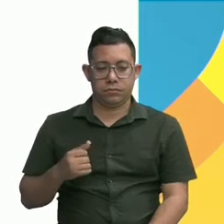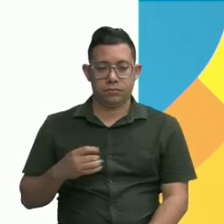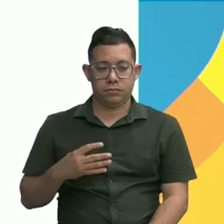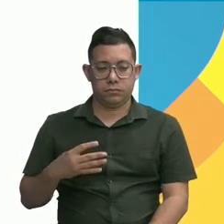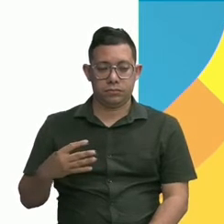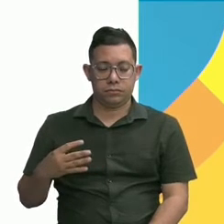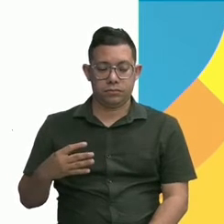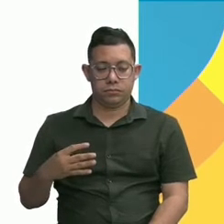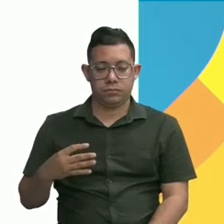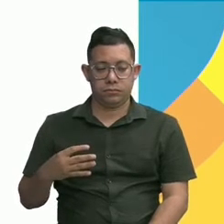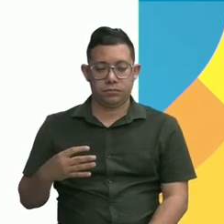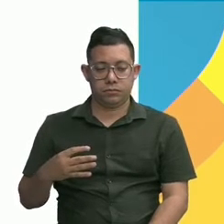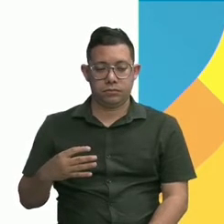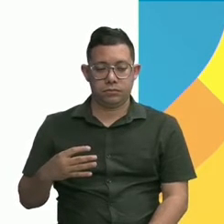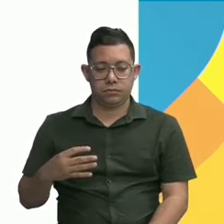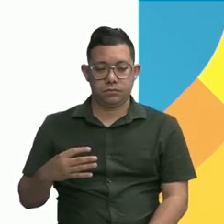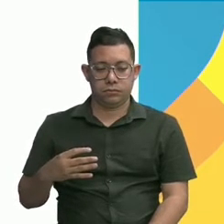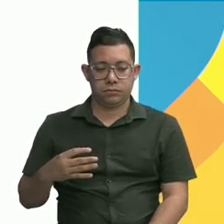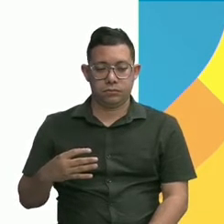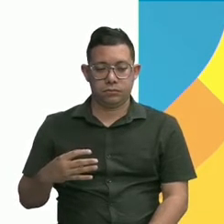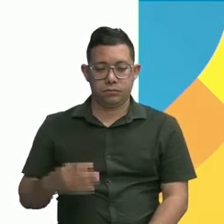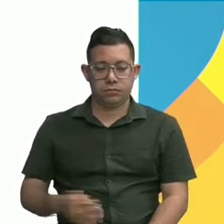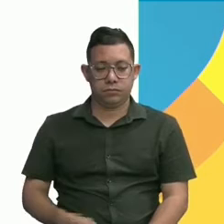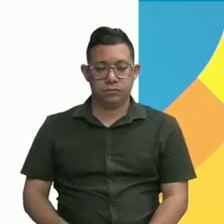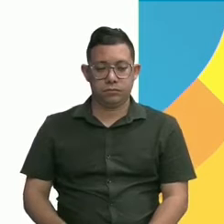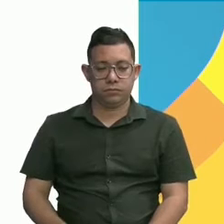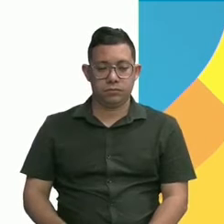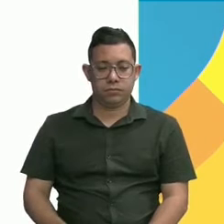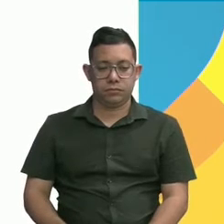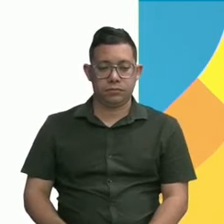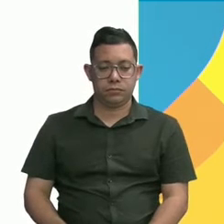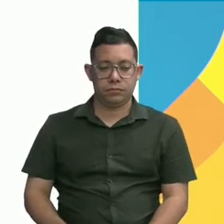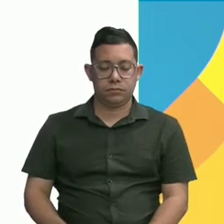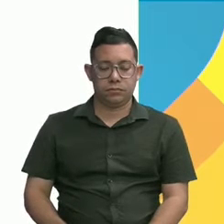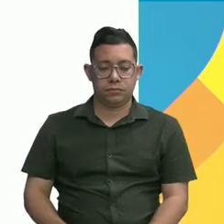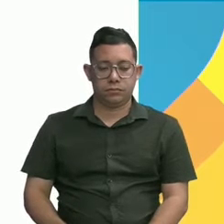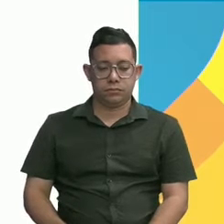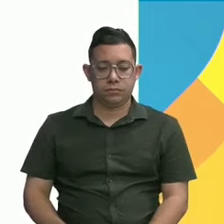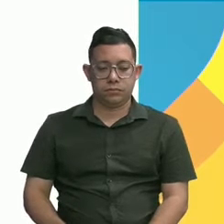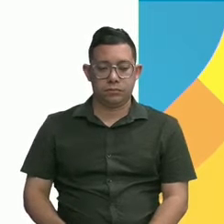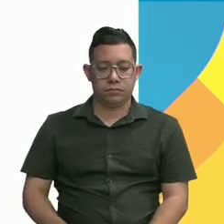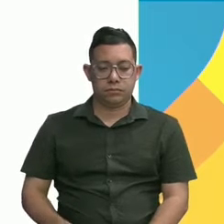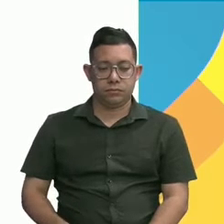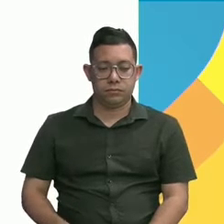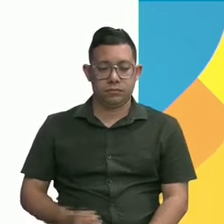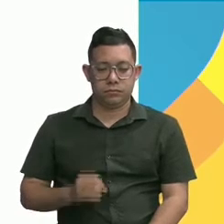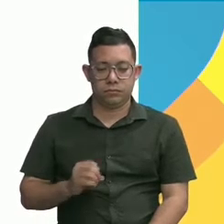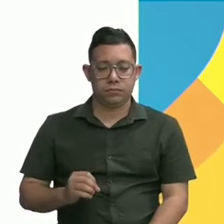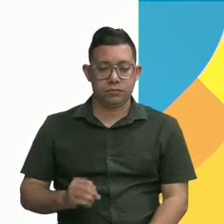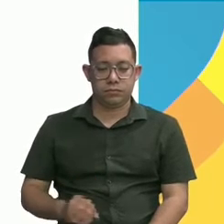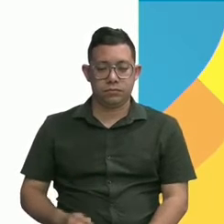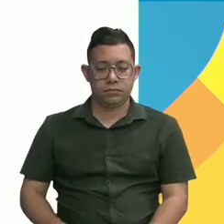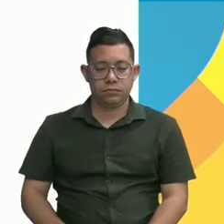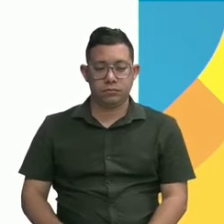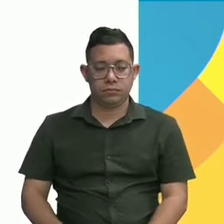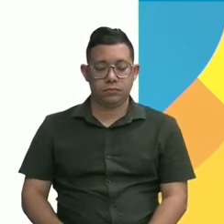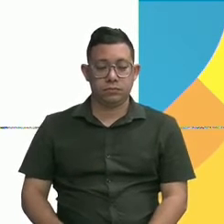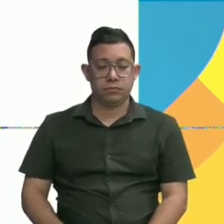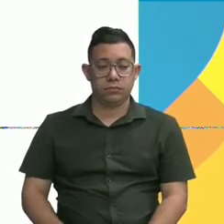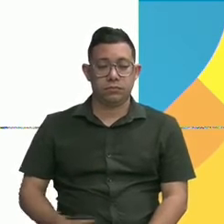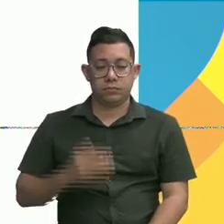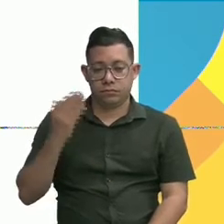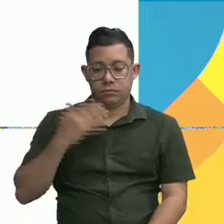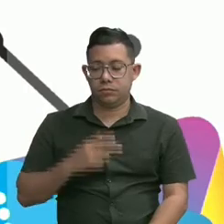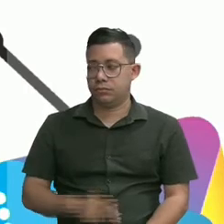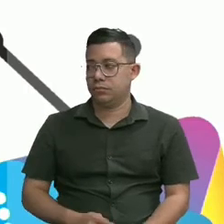64 mais 80 vai dar 144 - 144 que ficou aqui vai dar zero provamos que é